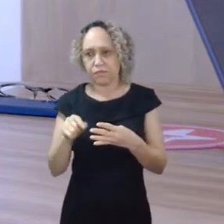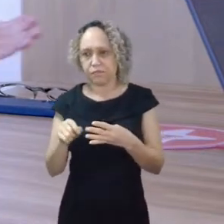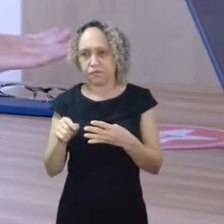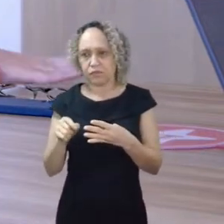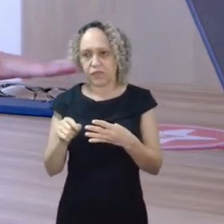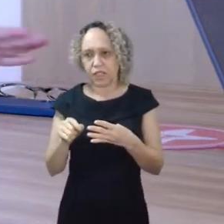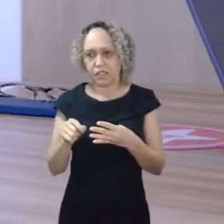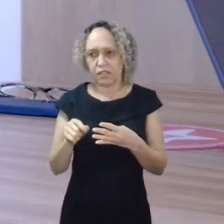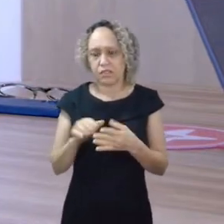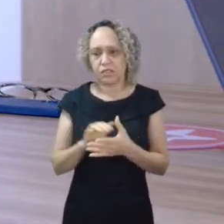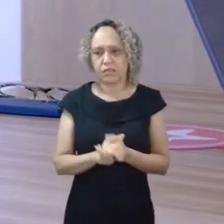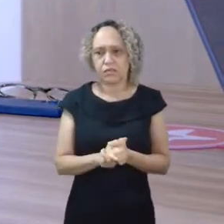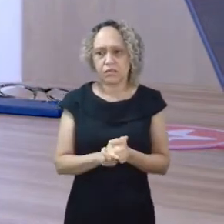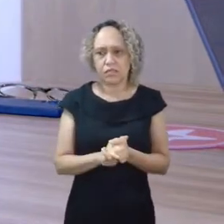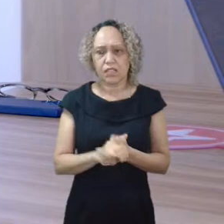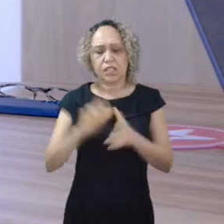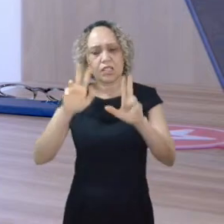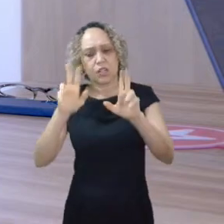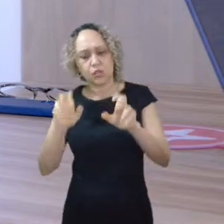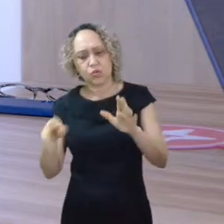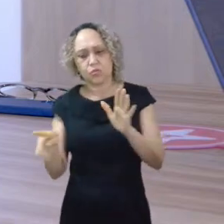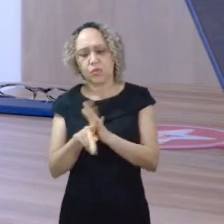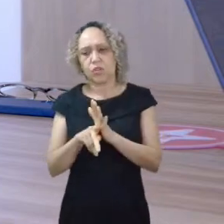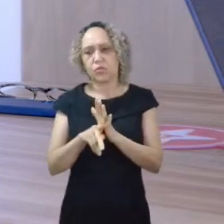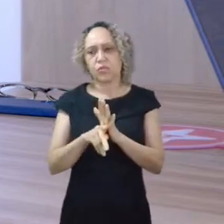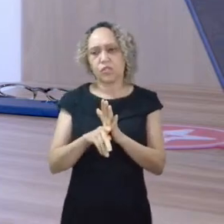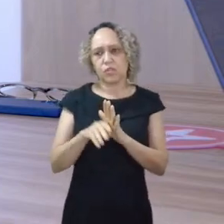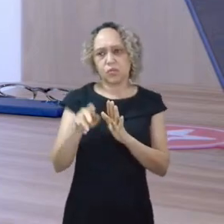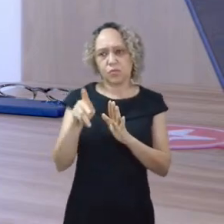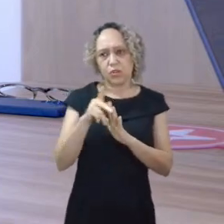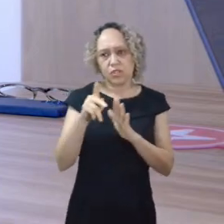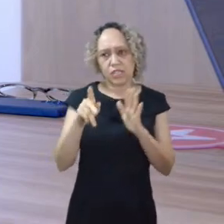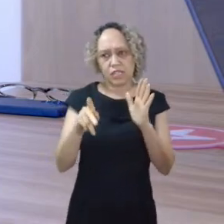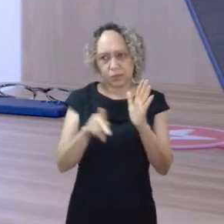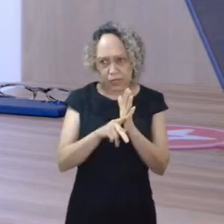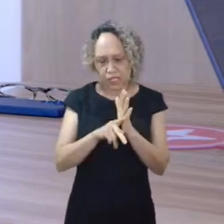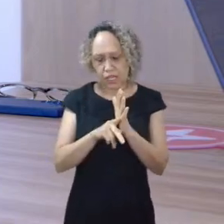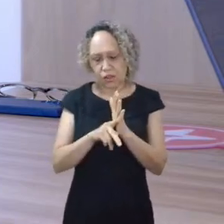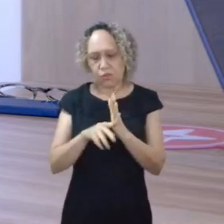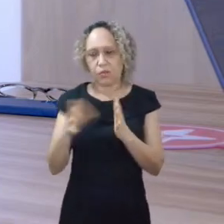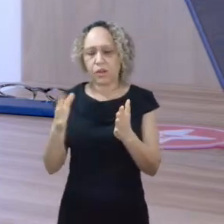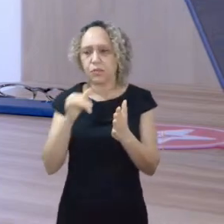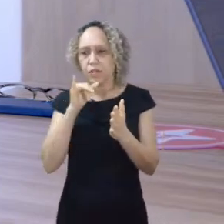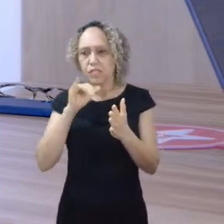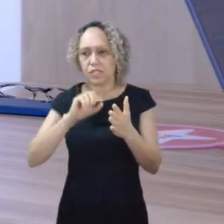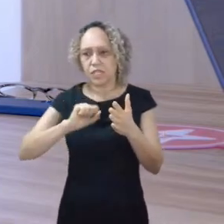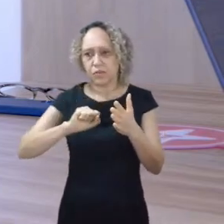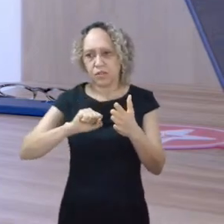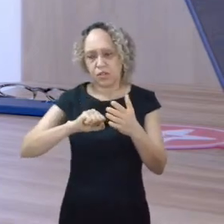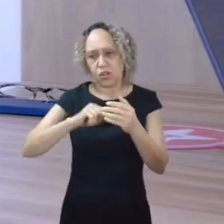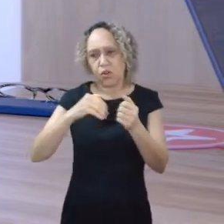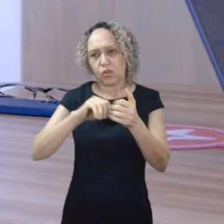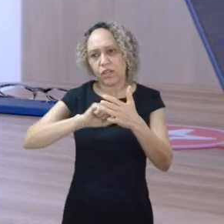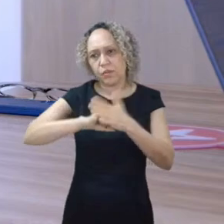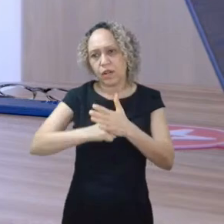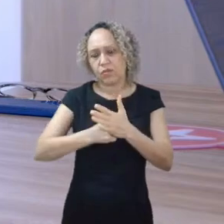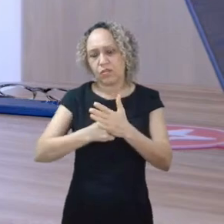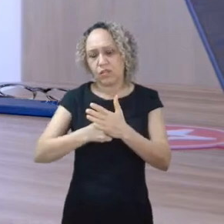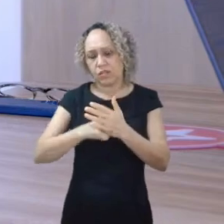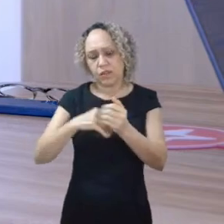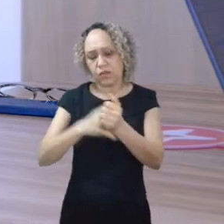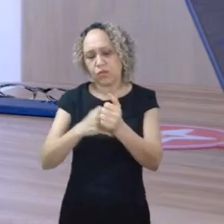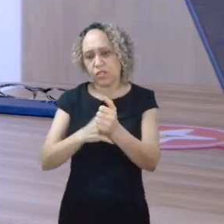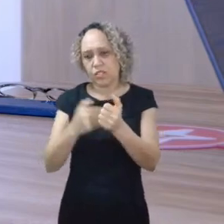de assuntos penais, num processo penal, para quebrar o sigilo de uma determinada pessoa e ali obter acesso a